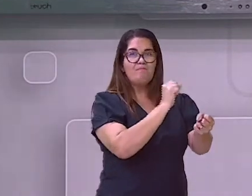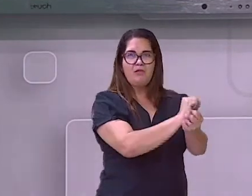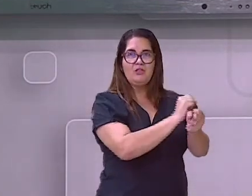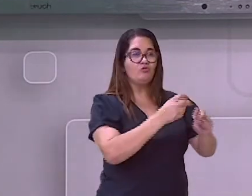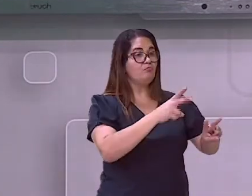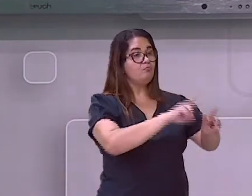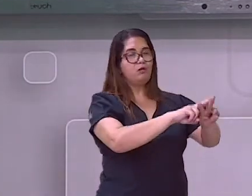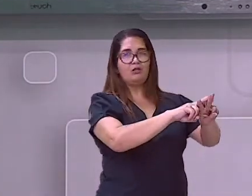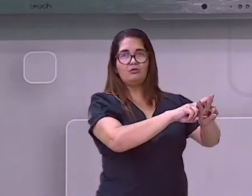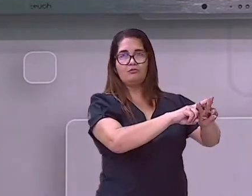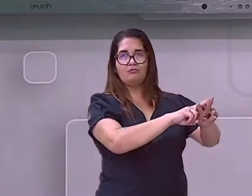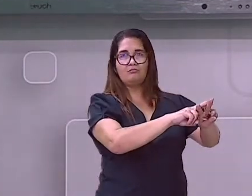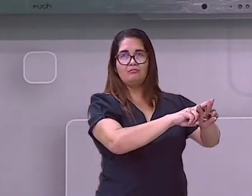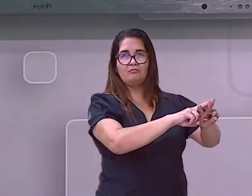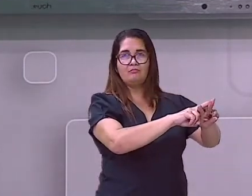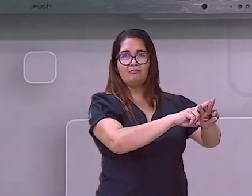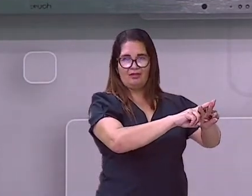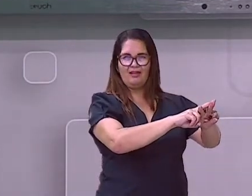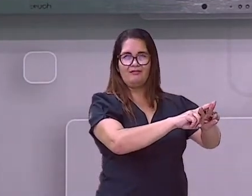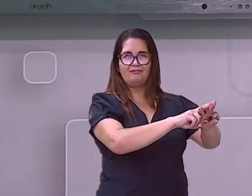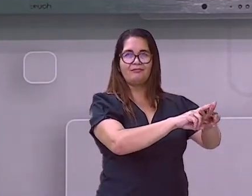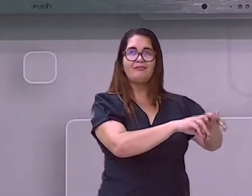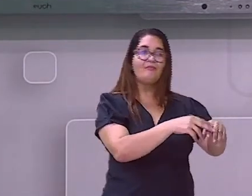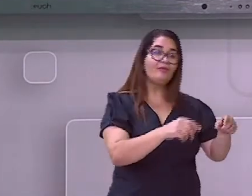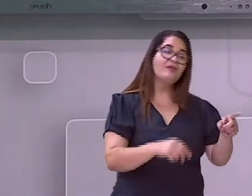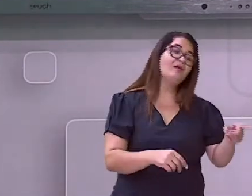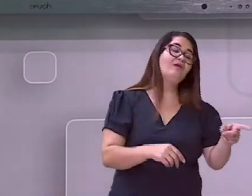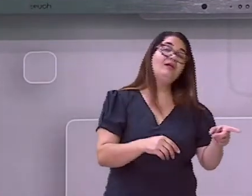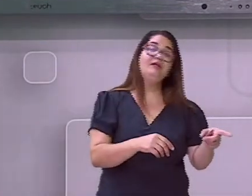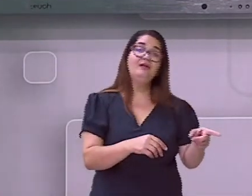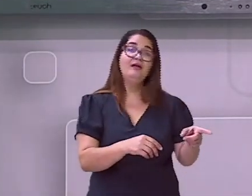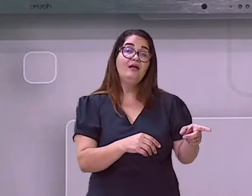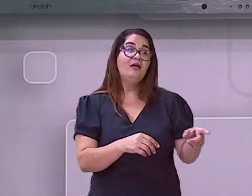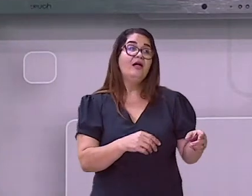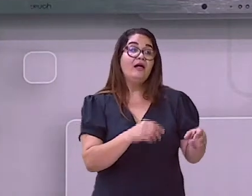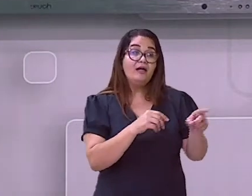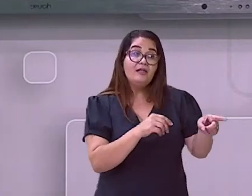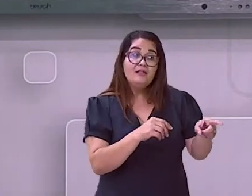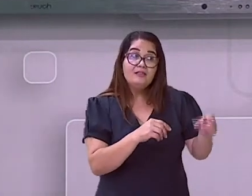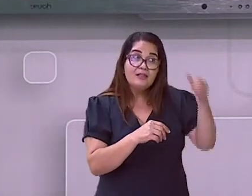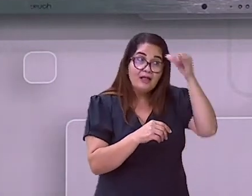é naturalmente mais macia.